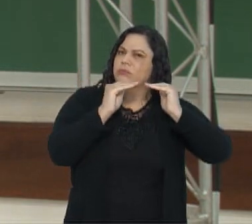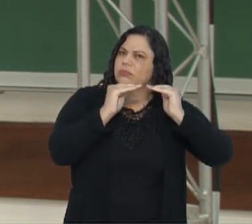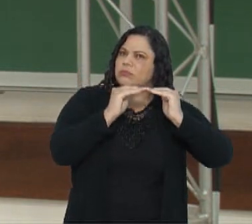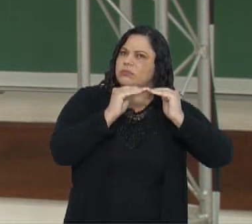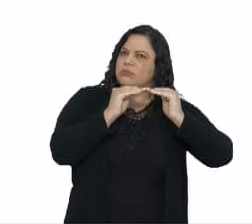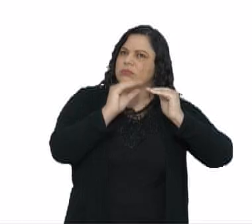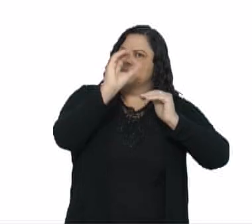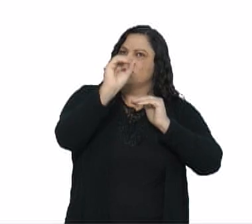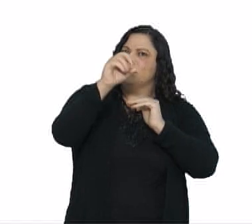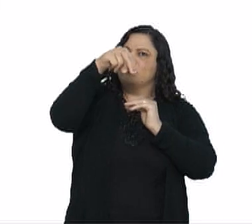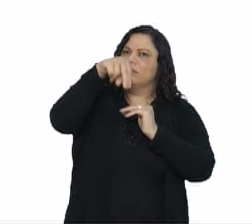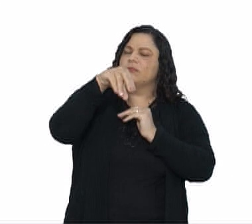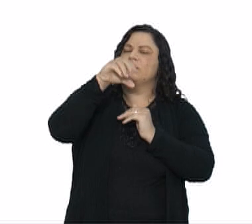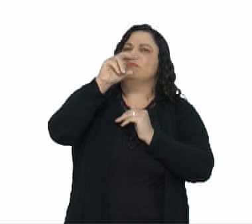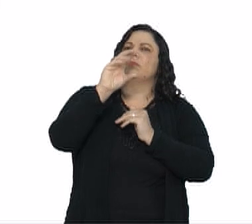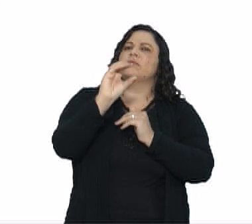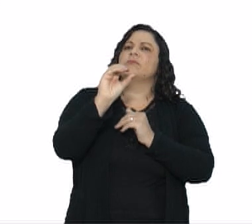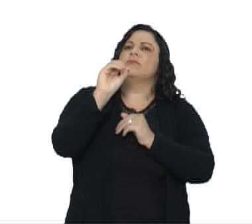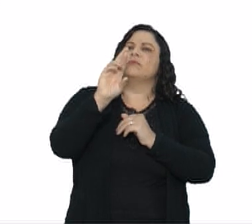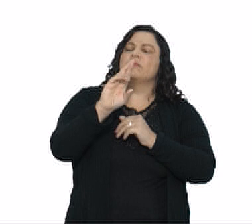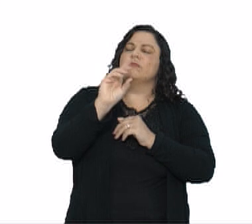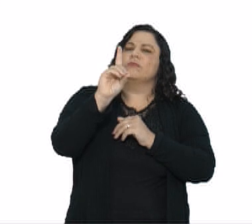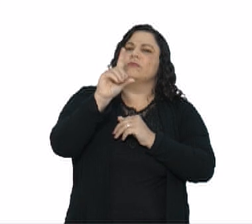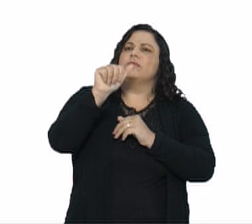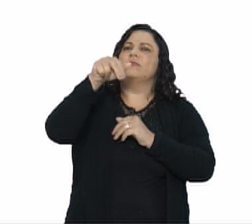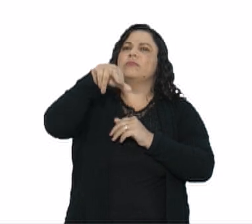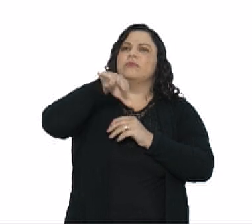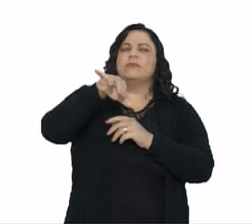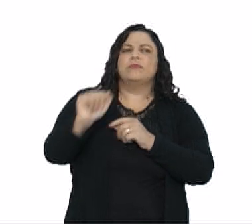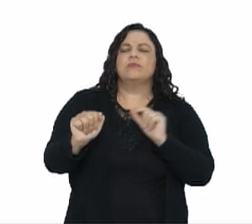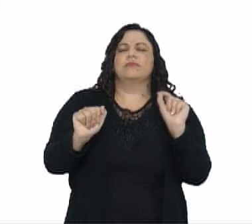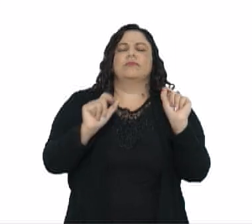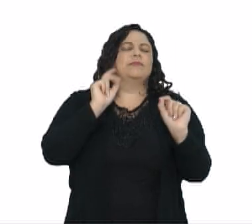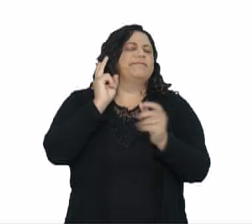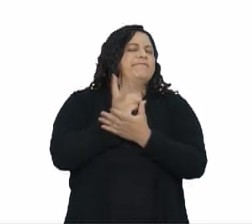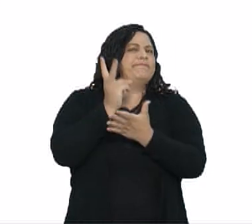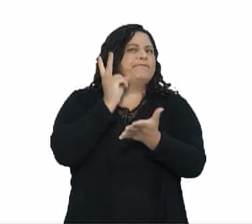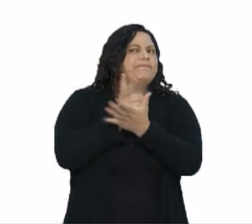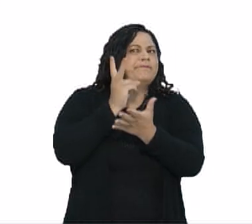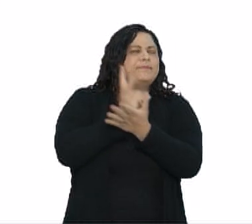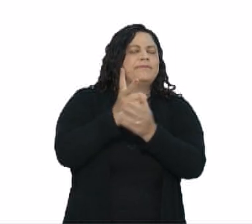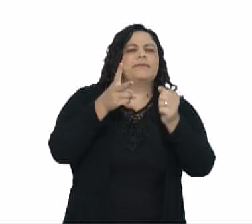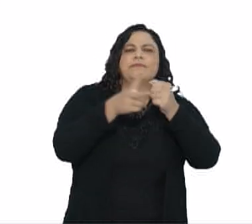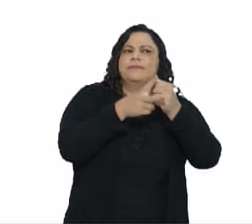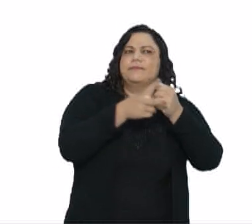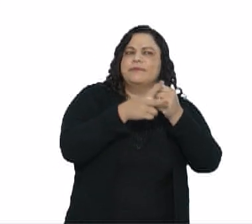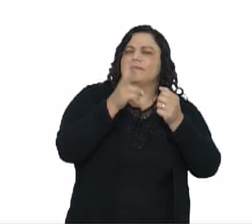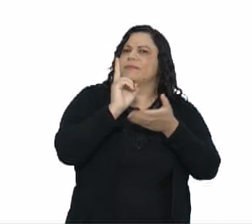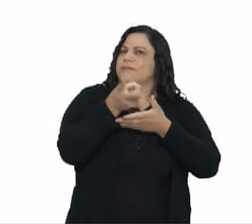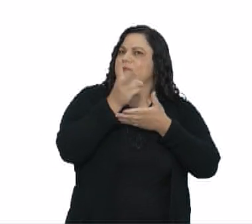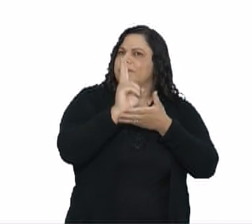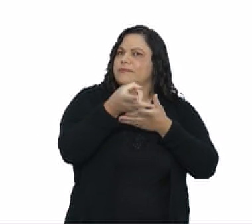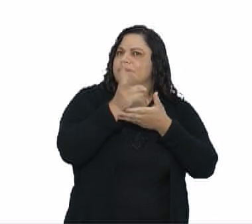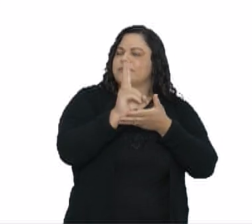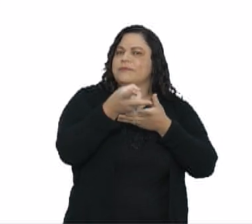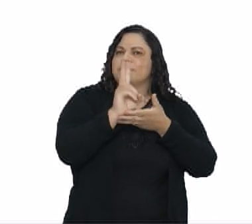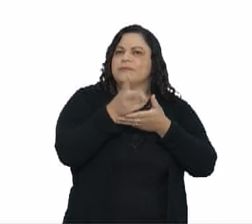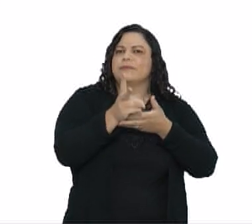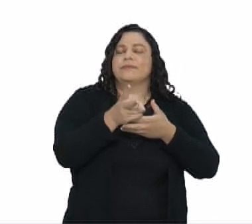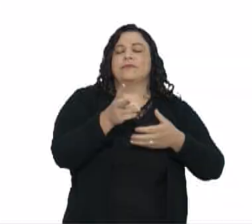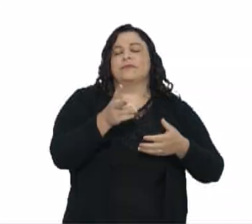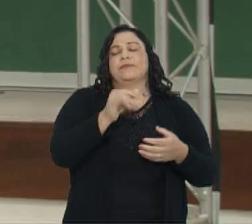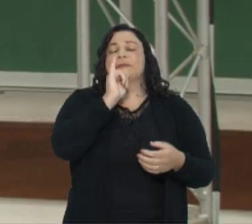Então, lá, concordância. O verbo está sempre na mesma pessoa e número que o seu sujeito. A